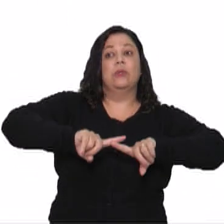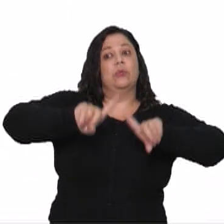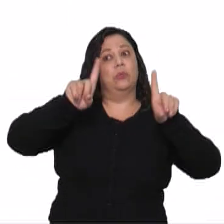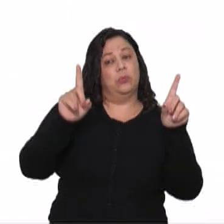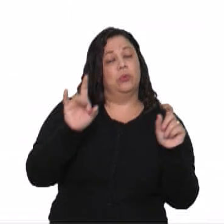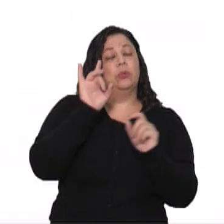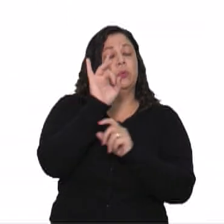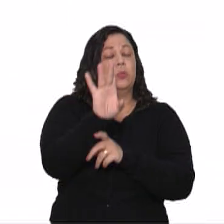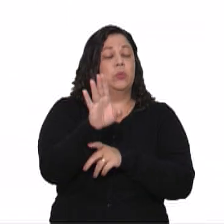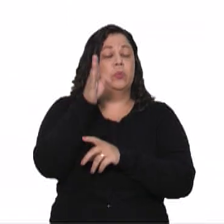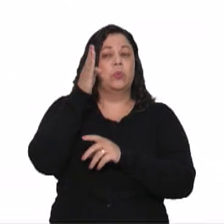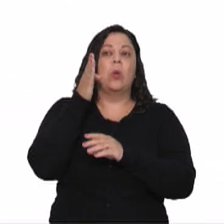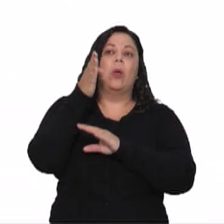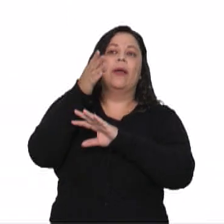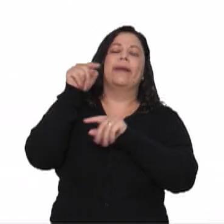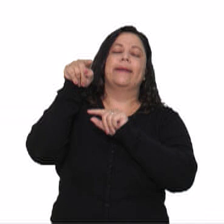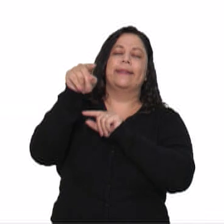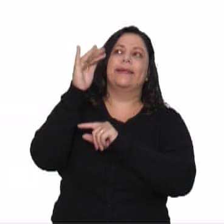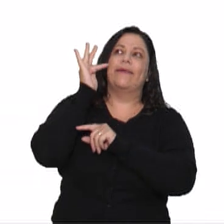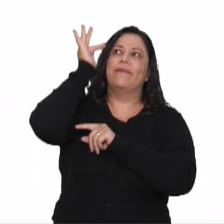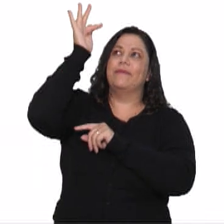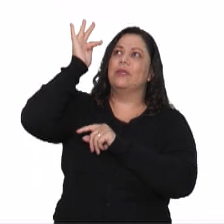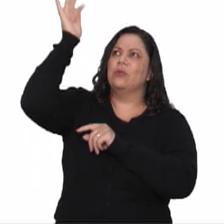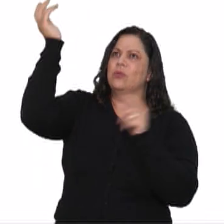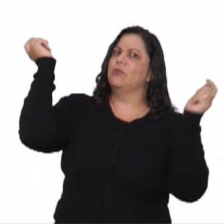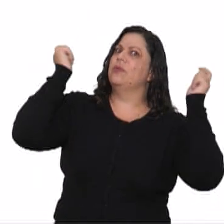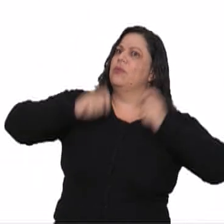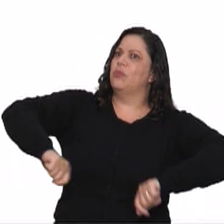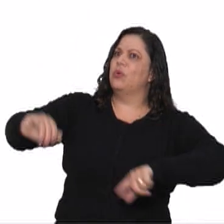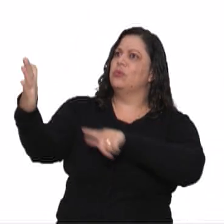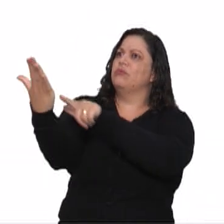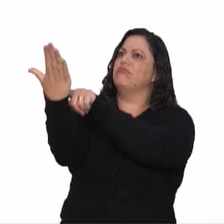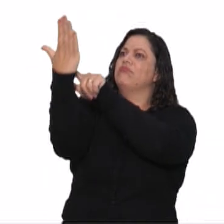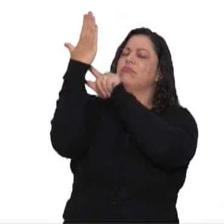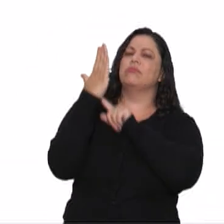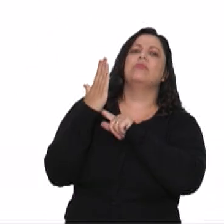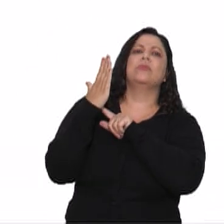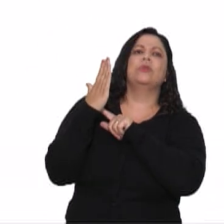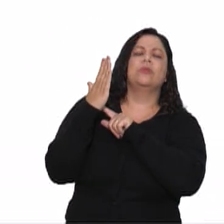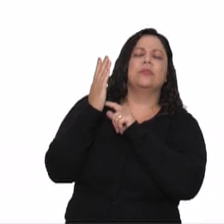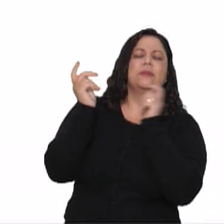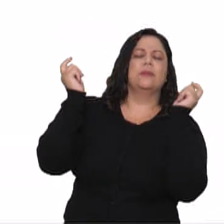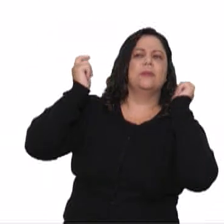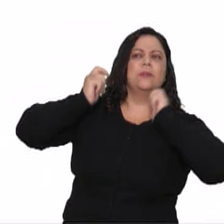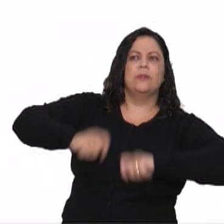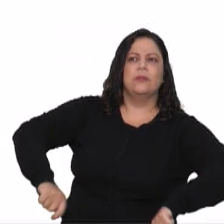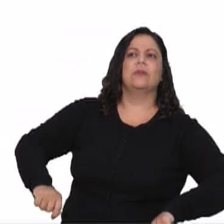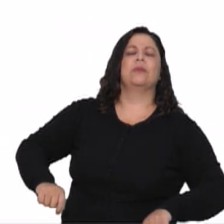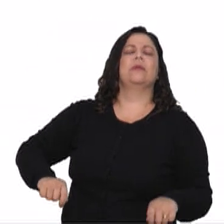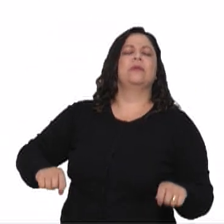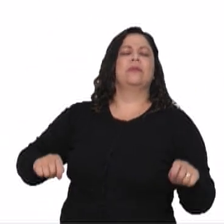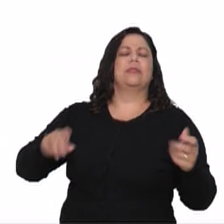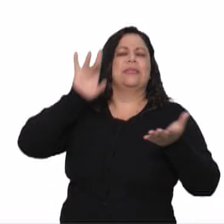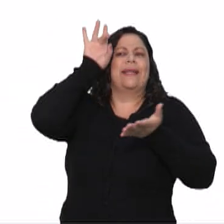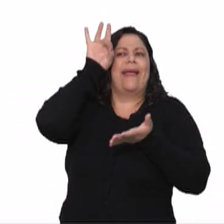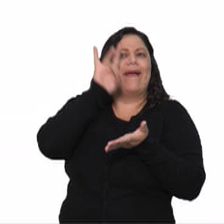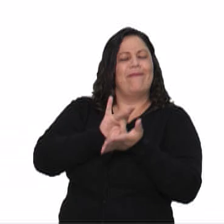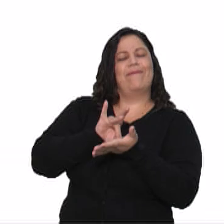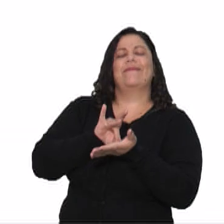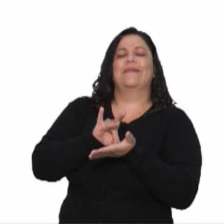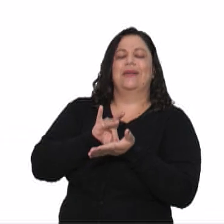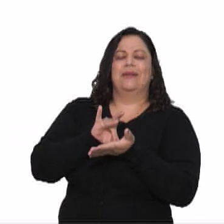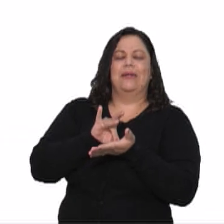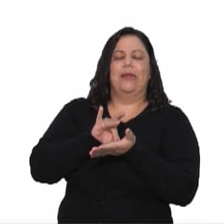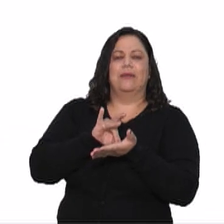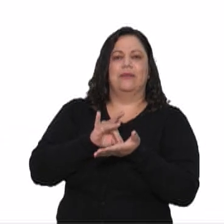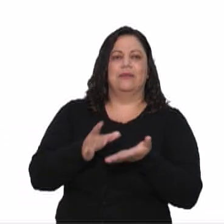somente esta, a filosofia, pode nos revelar, na sua forma dialética, o que é a realidade